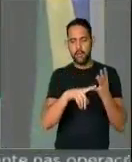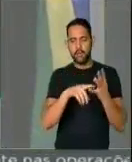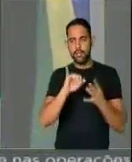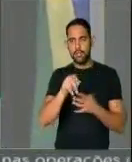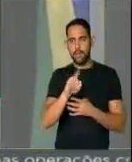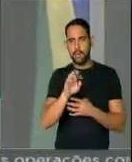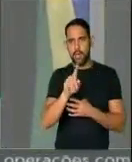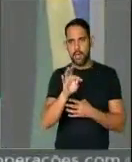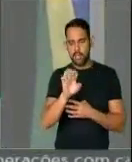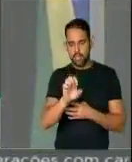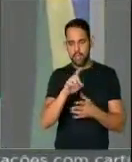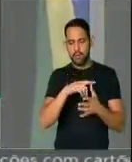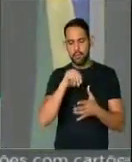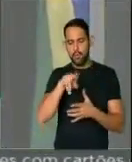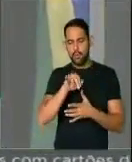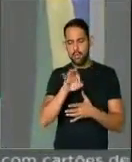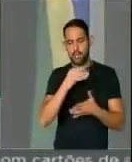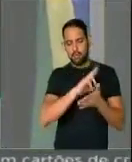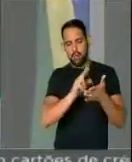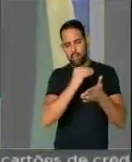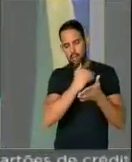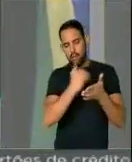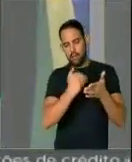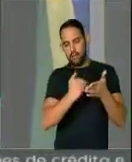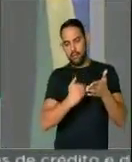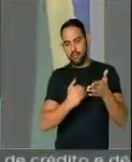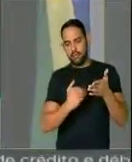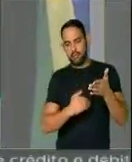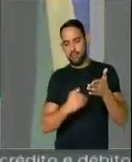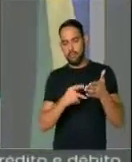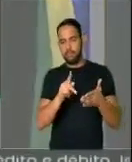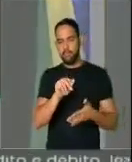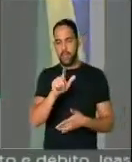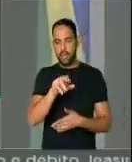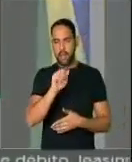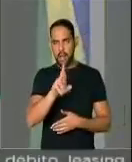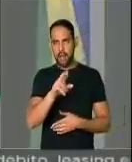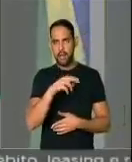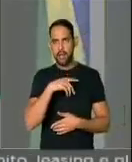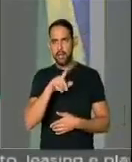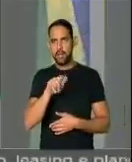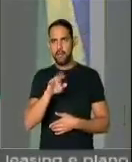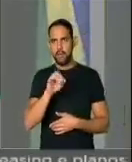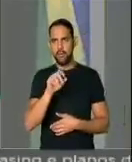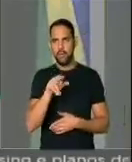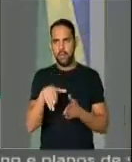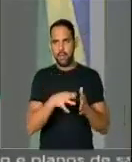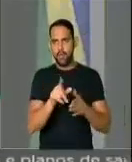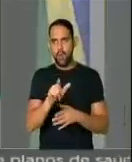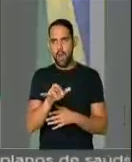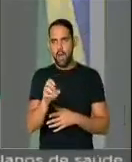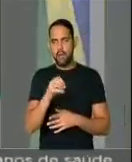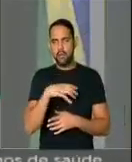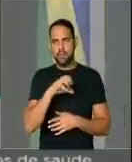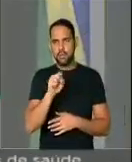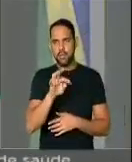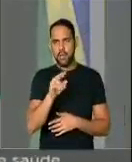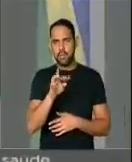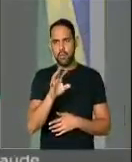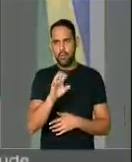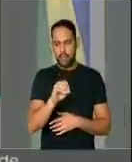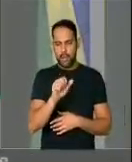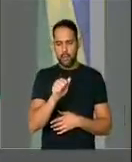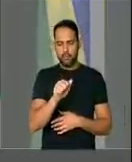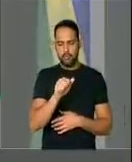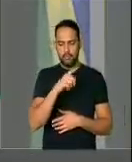Japaratinga, Joaquim Gomes, Murici, Paulo Jacinto, Paripueira, Pilar, Quebrangulo, Rio Largo, Satuba, São Luís do